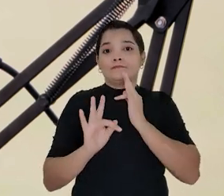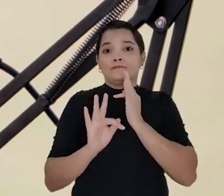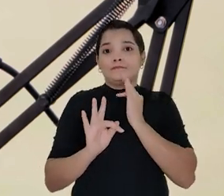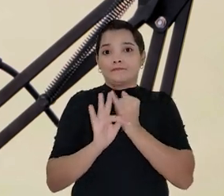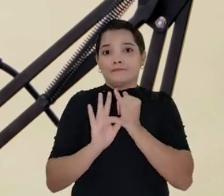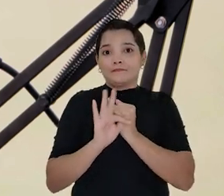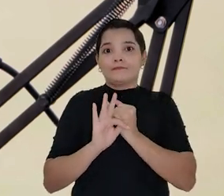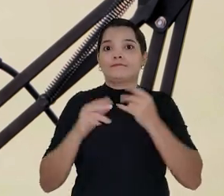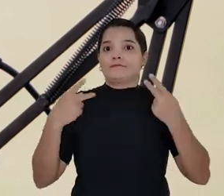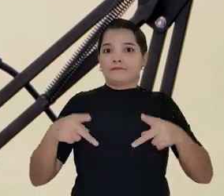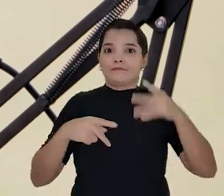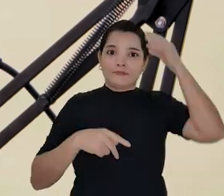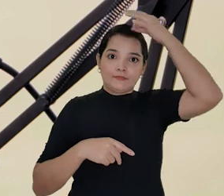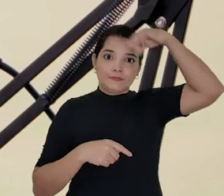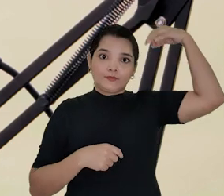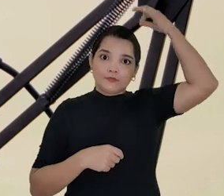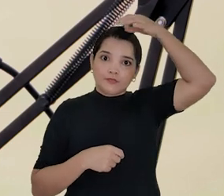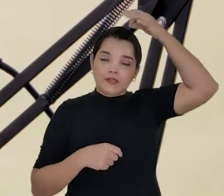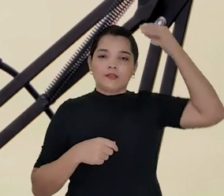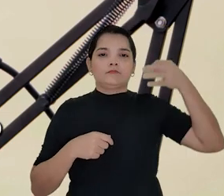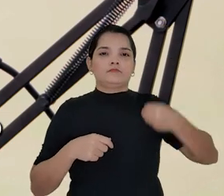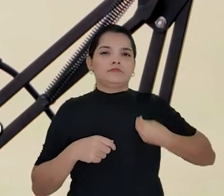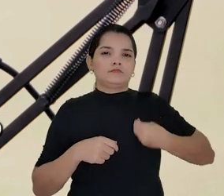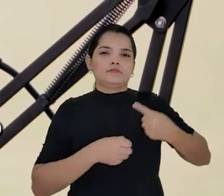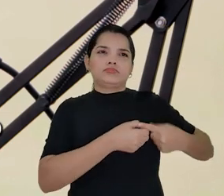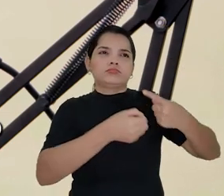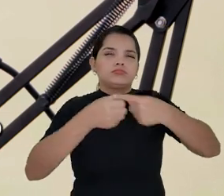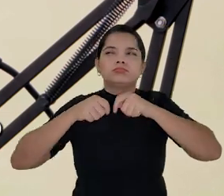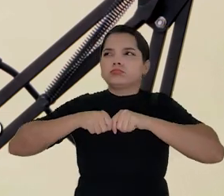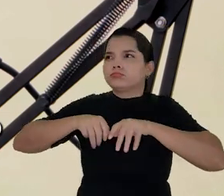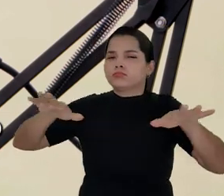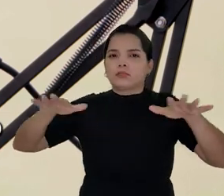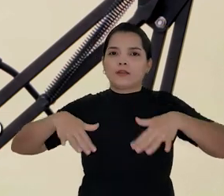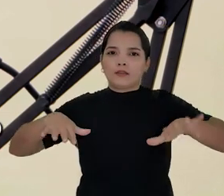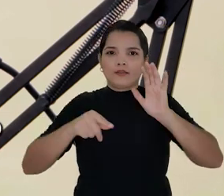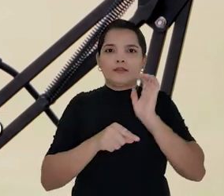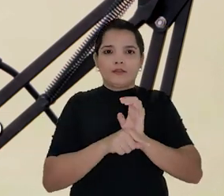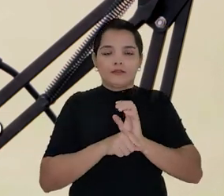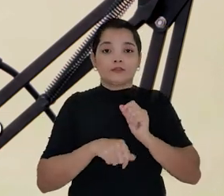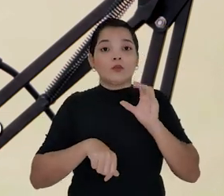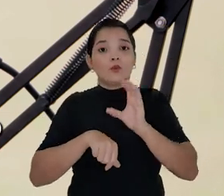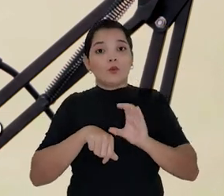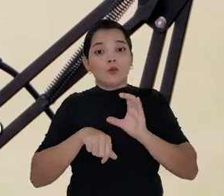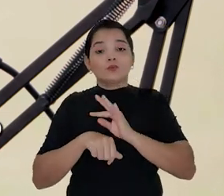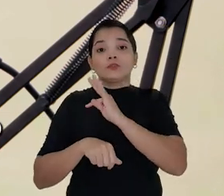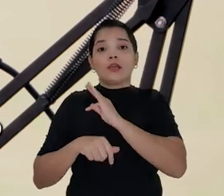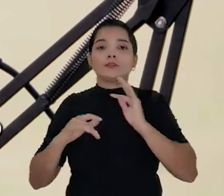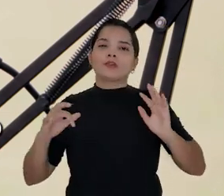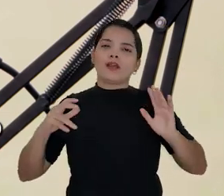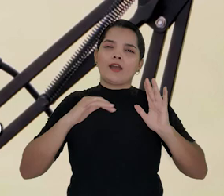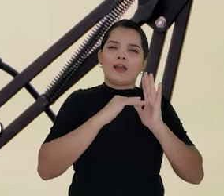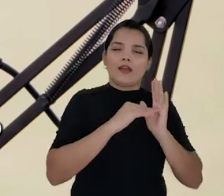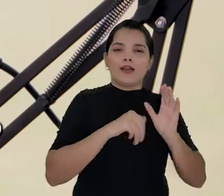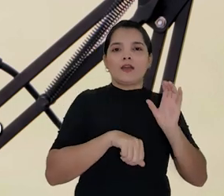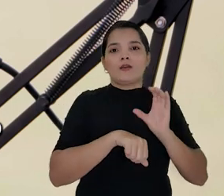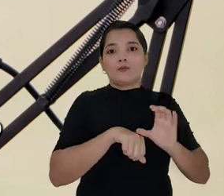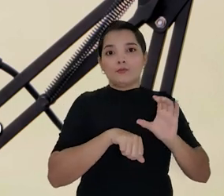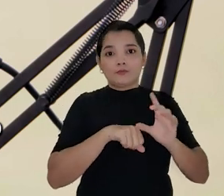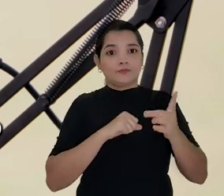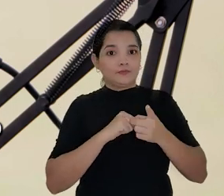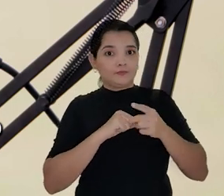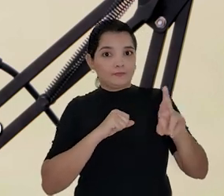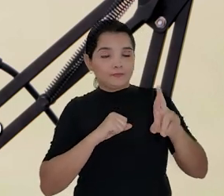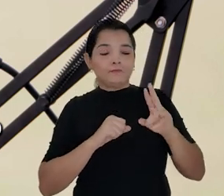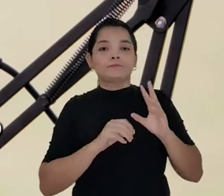faz presente em todas as microrregiões do Espírito Santo dos cursos técnicos aos doutorados são mais de